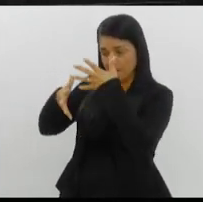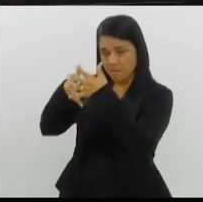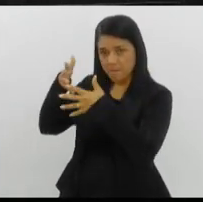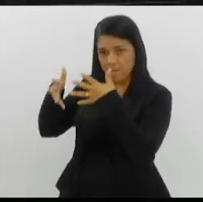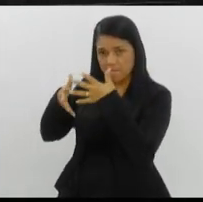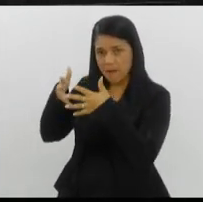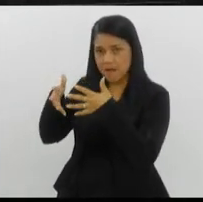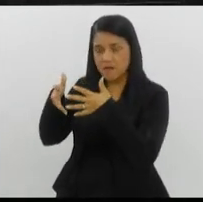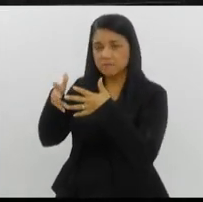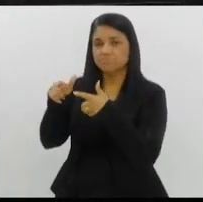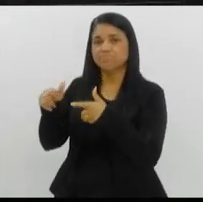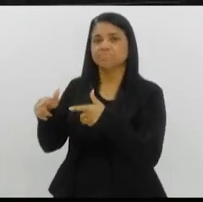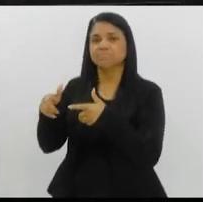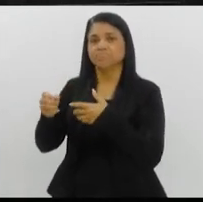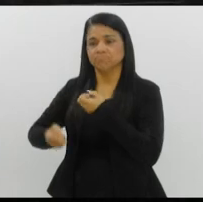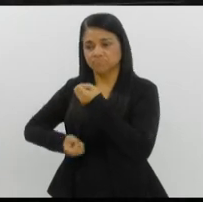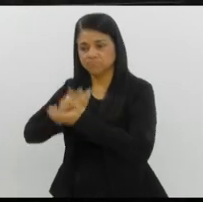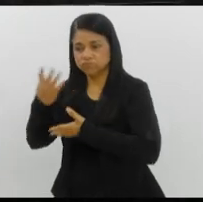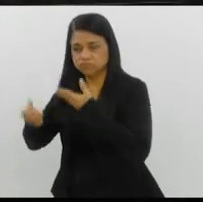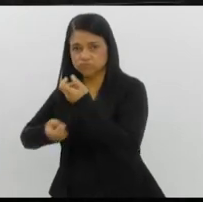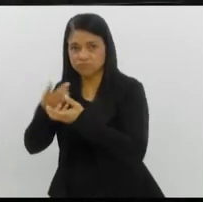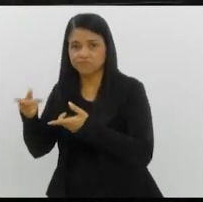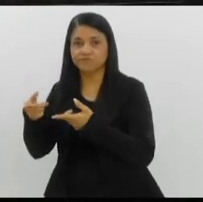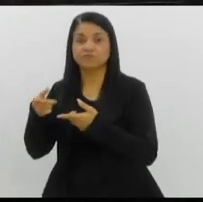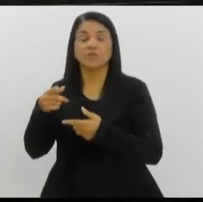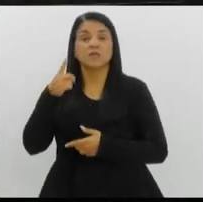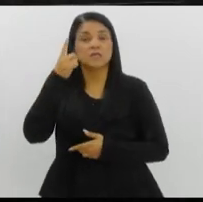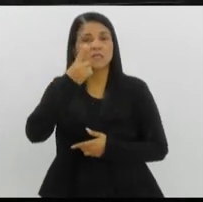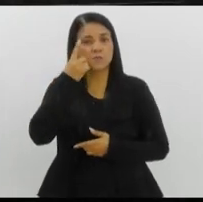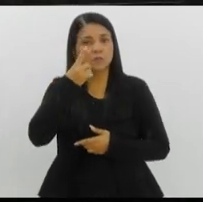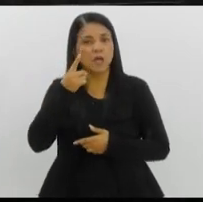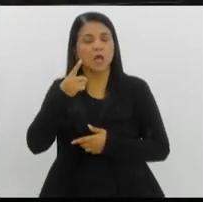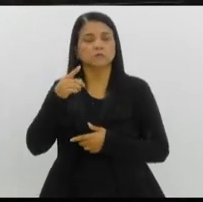ouvidos. Muitos deputados que lá compareceram,